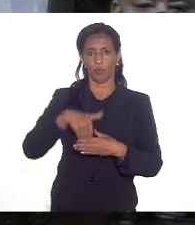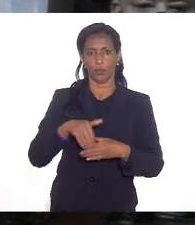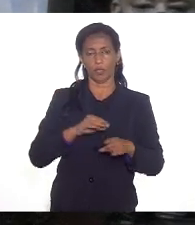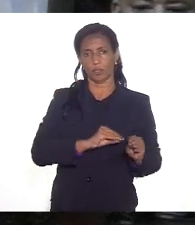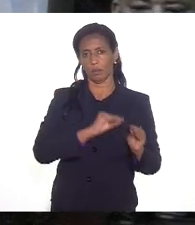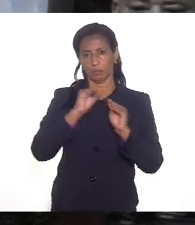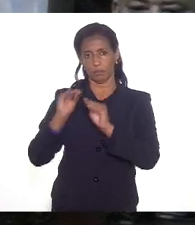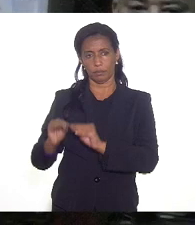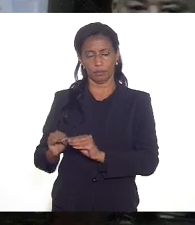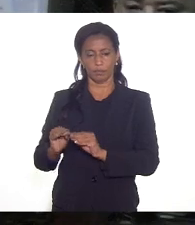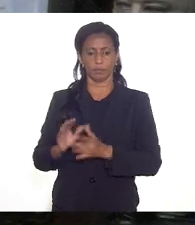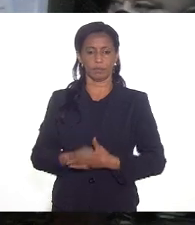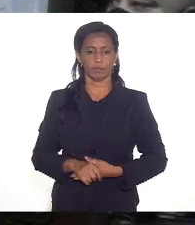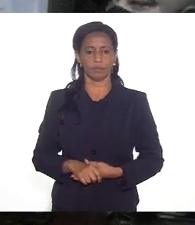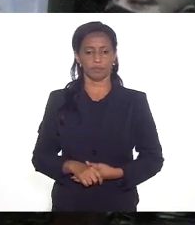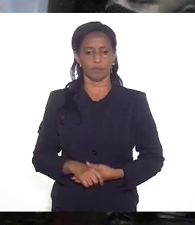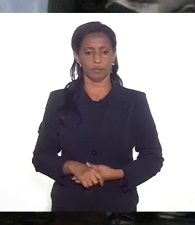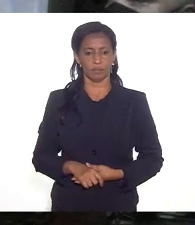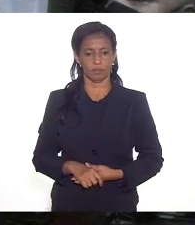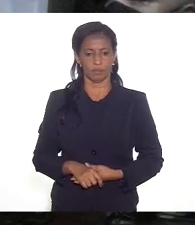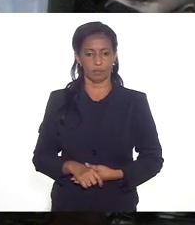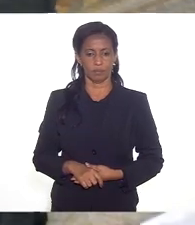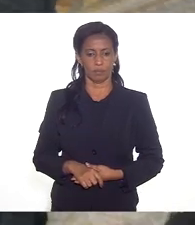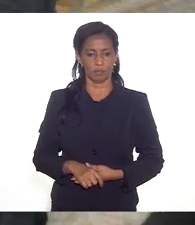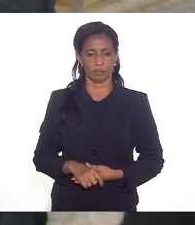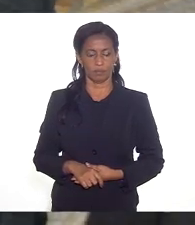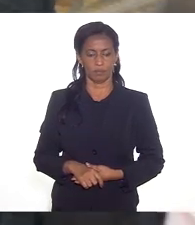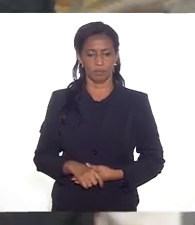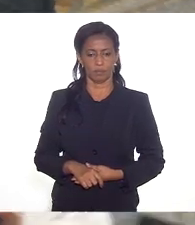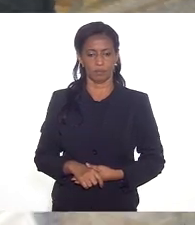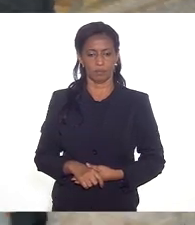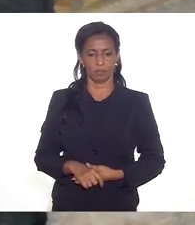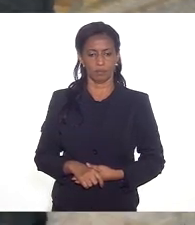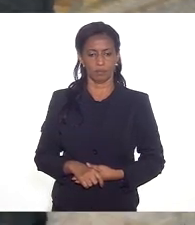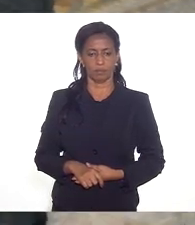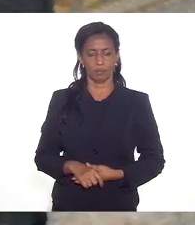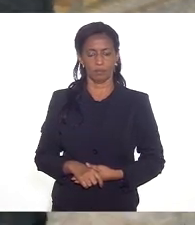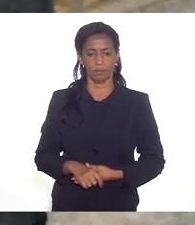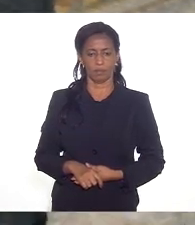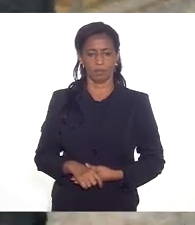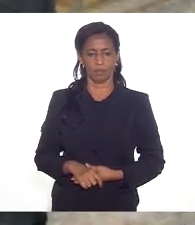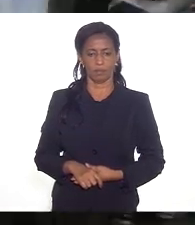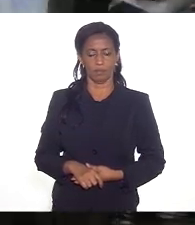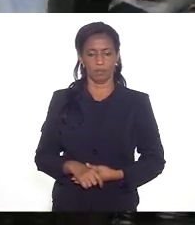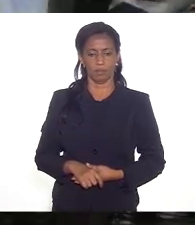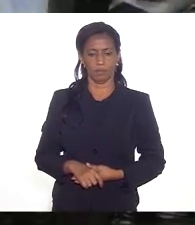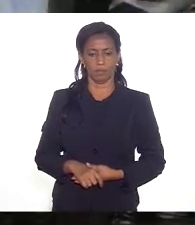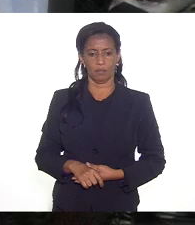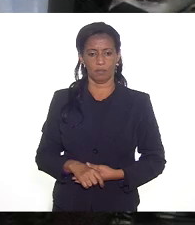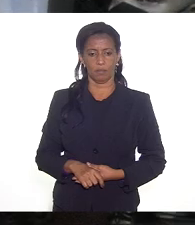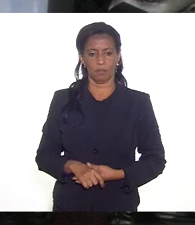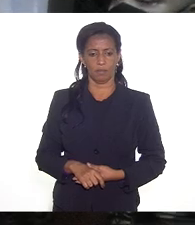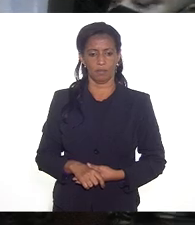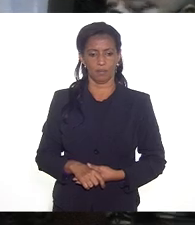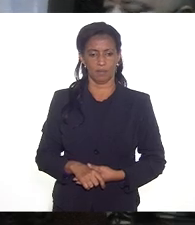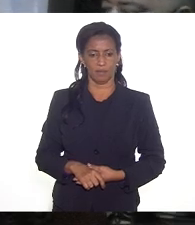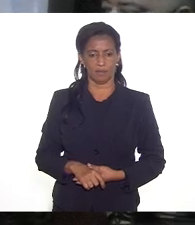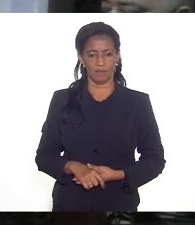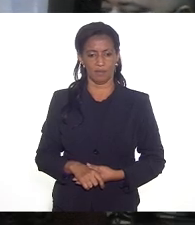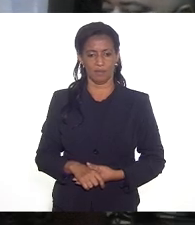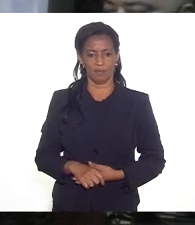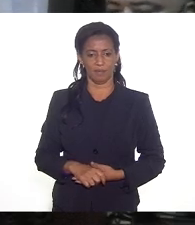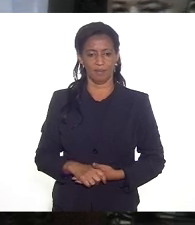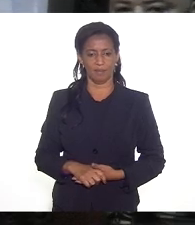senhor dos que aprovam permaneçam pela do presidente você voltar não a hora que você nem se quiser cor palha